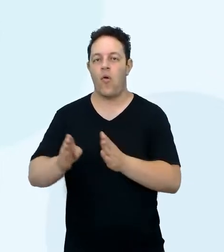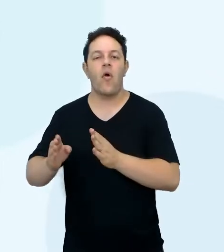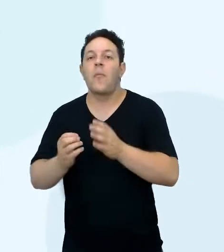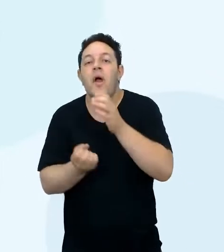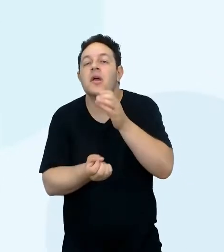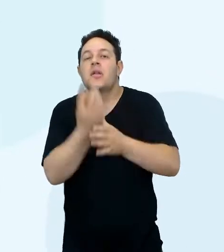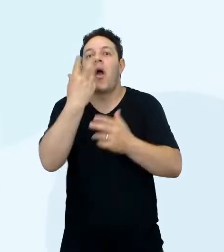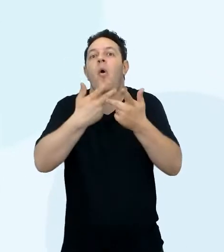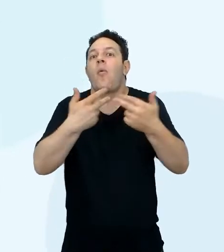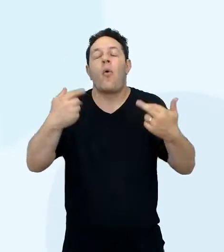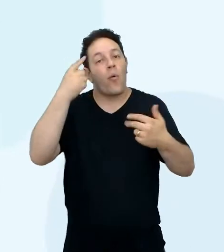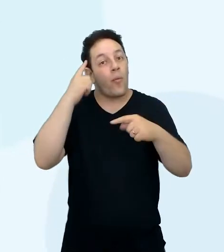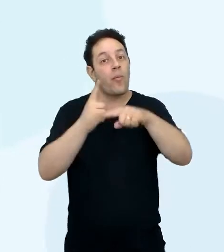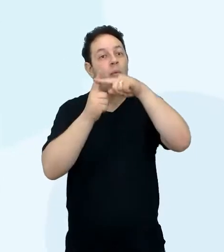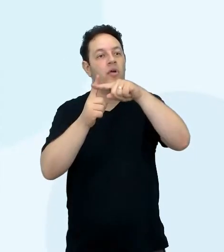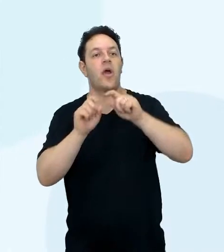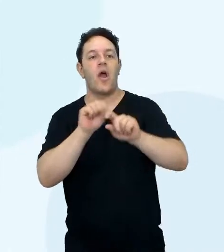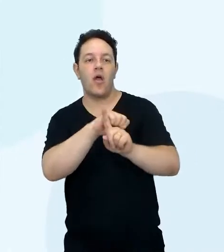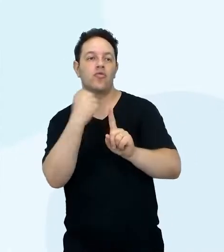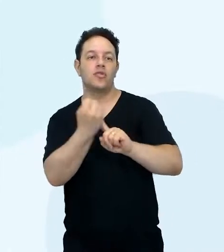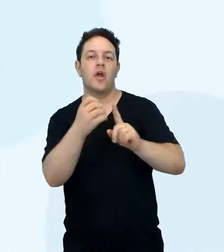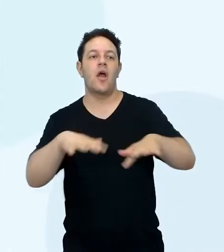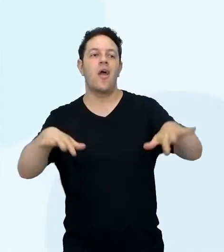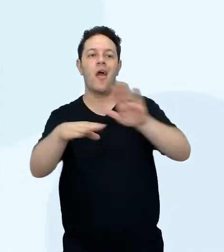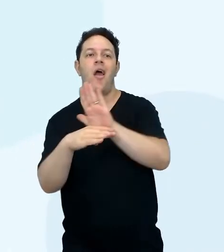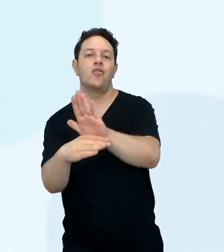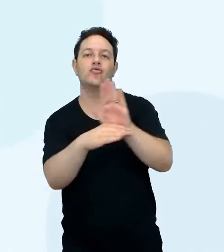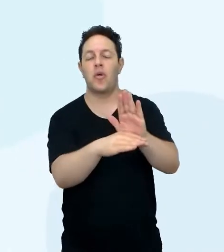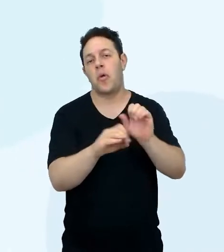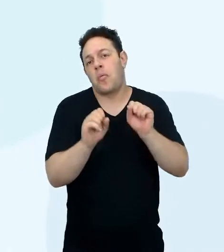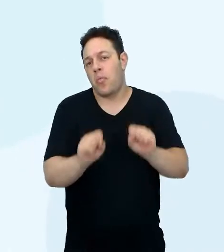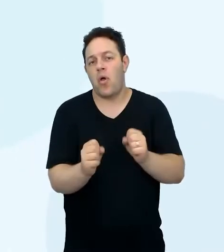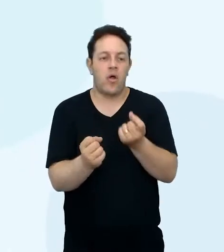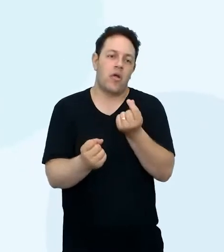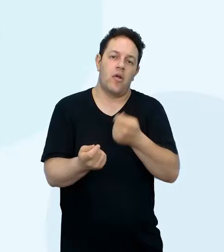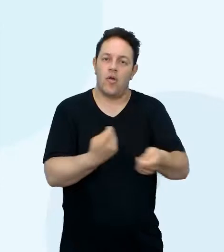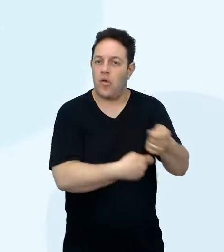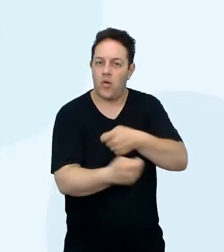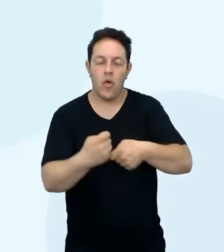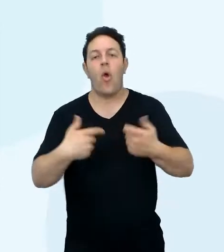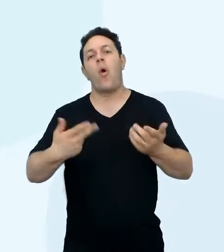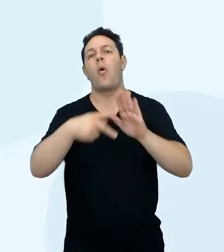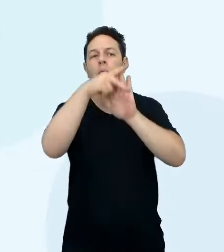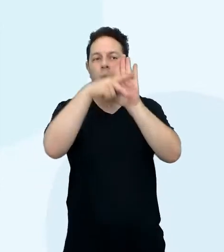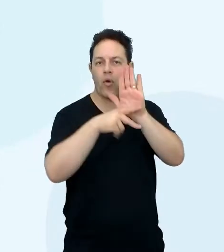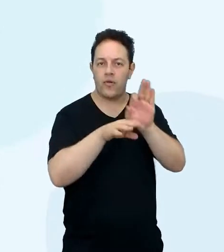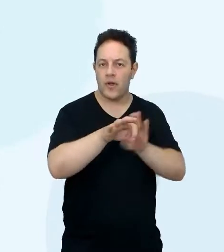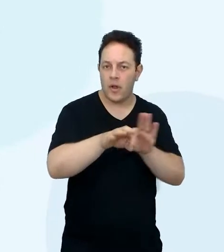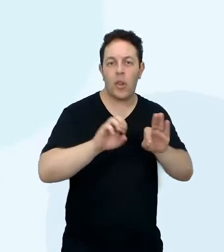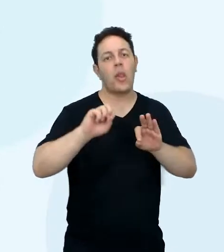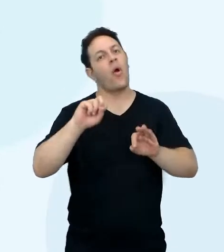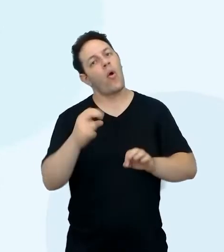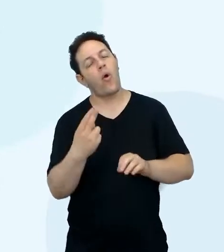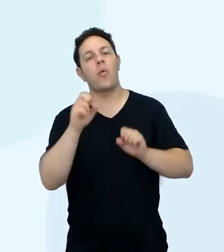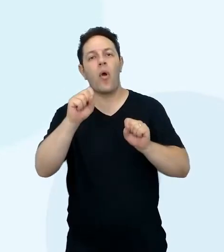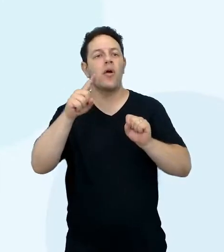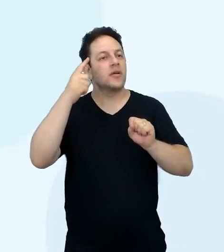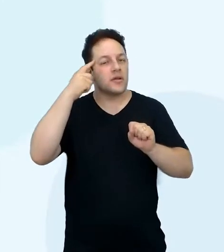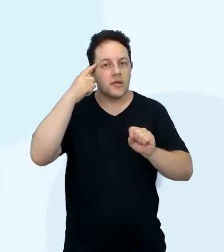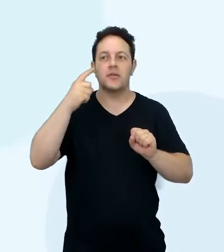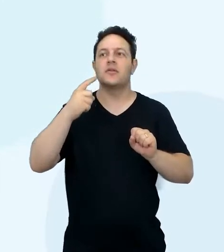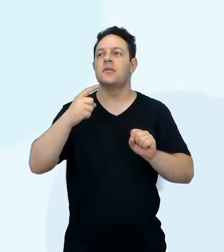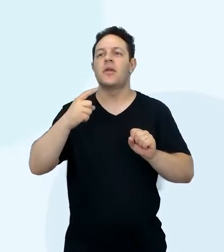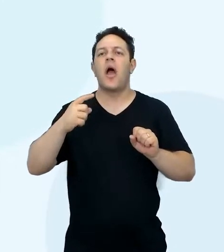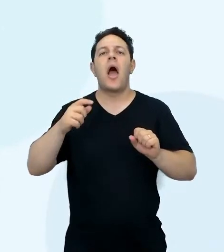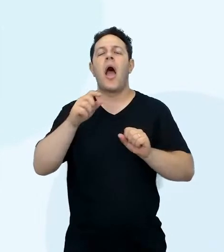algo positivo para a sociedade. Pode ser um negócio, um projeto ou mesmo um movimento que gere mudanças